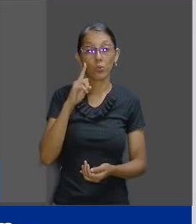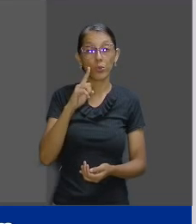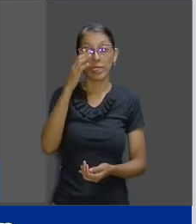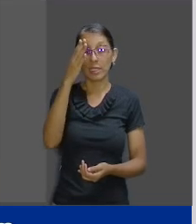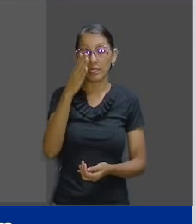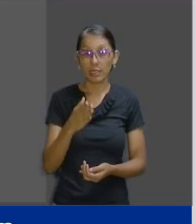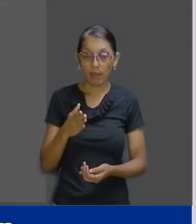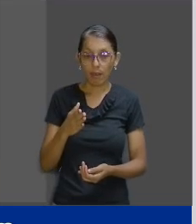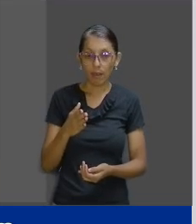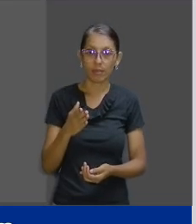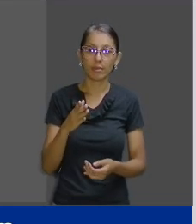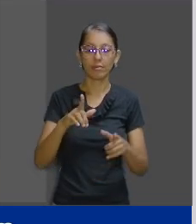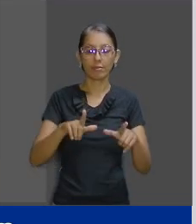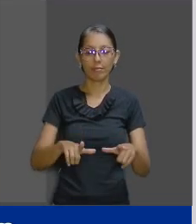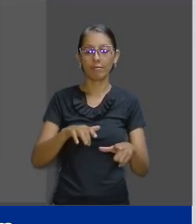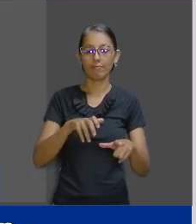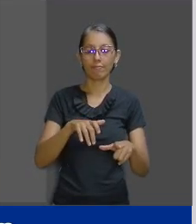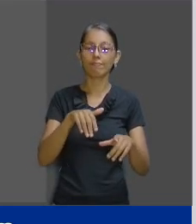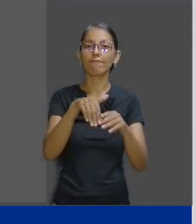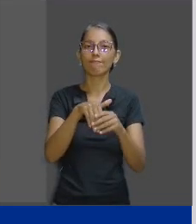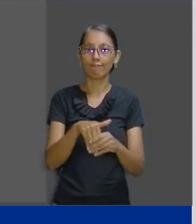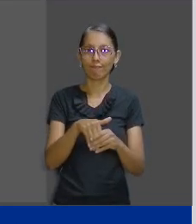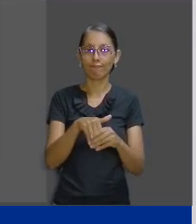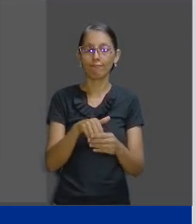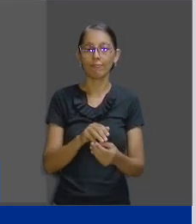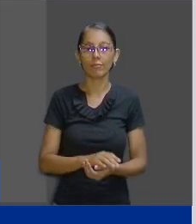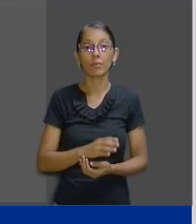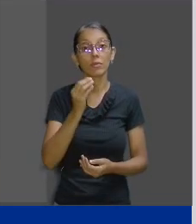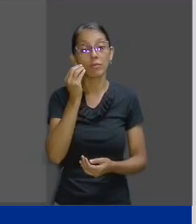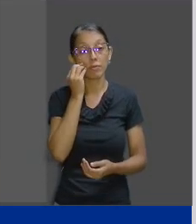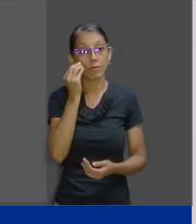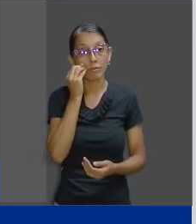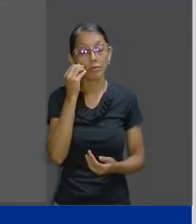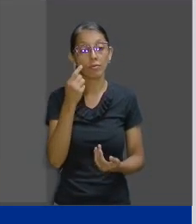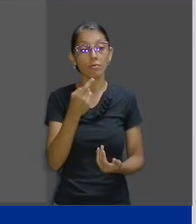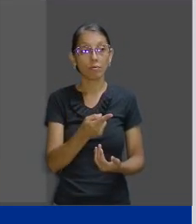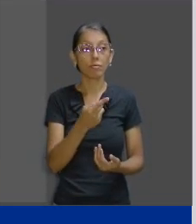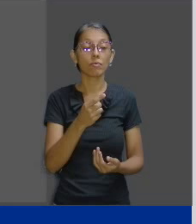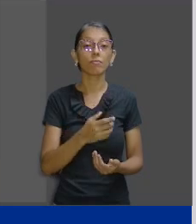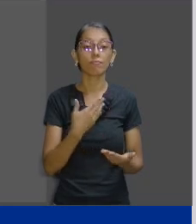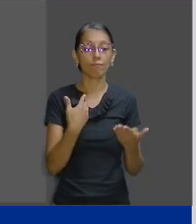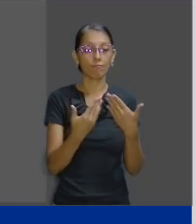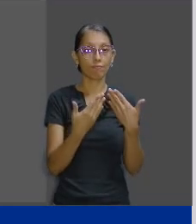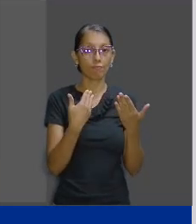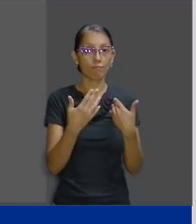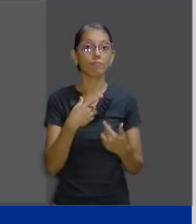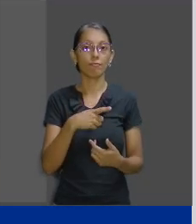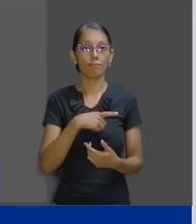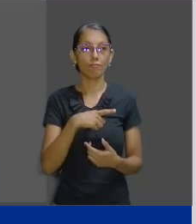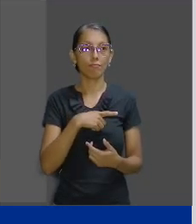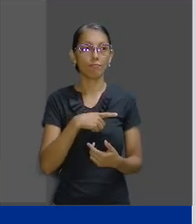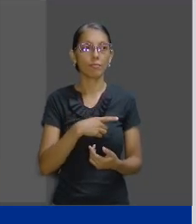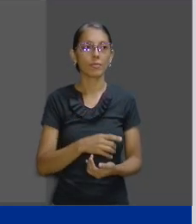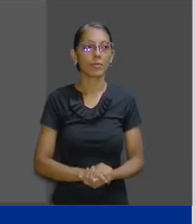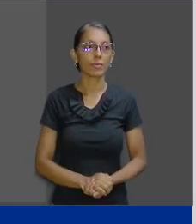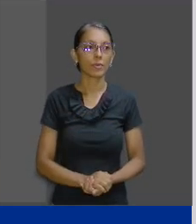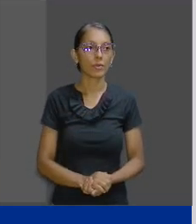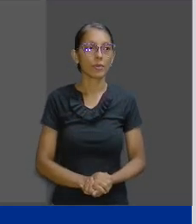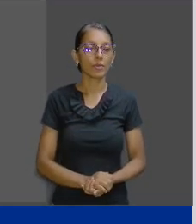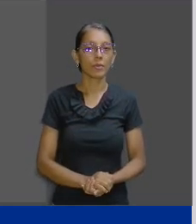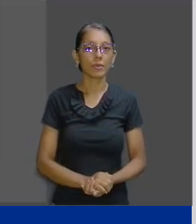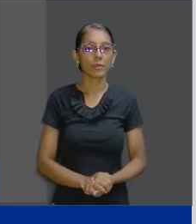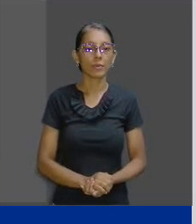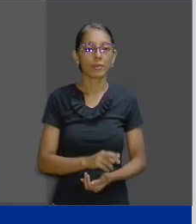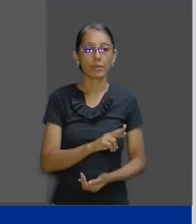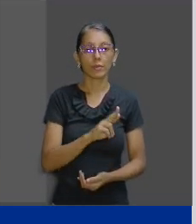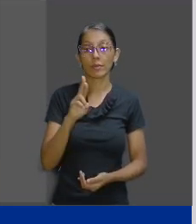indicando que existe uma relação, próxima ou não, mas que existe essa relação. A resposta